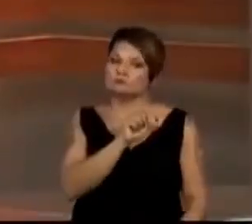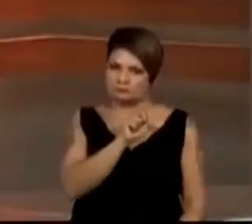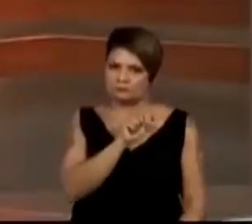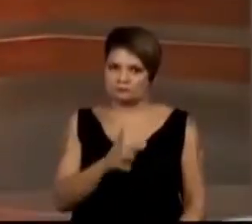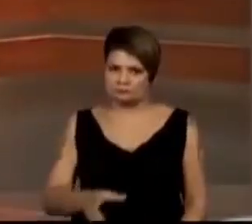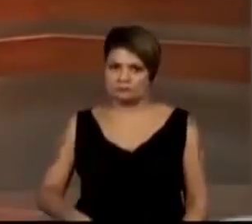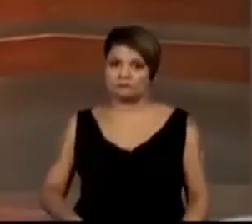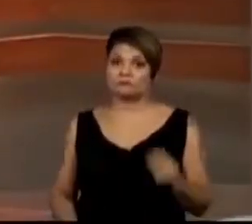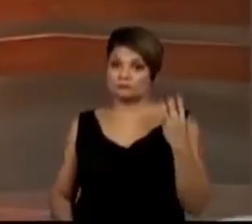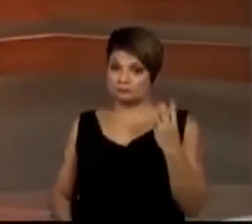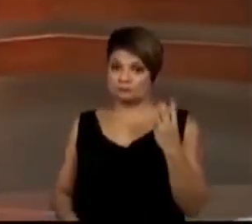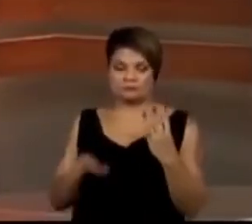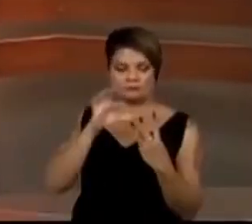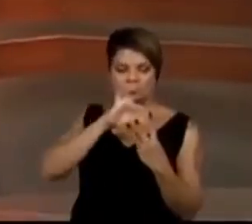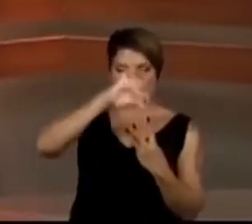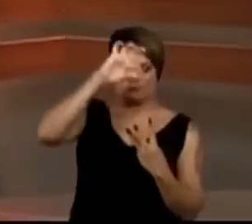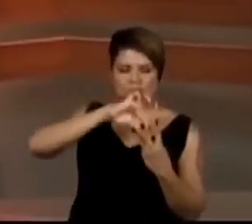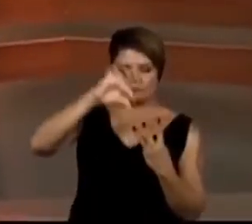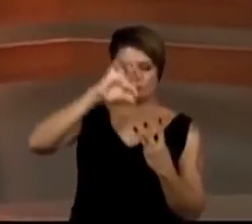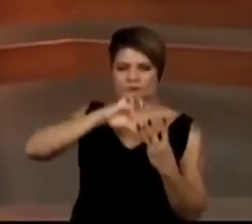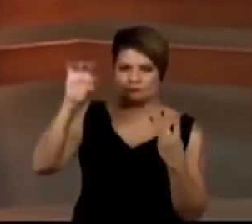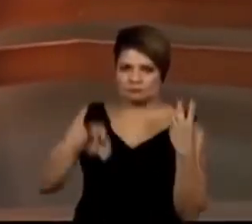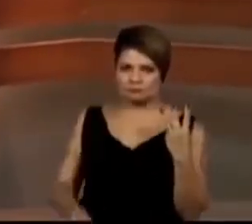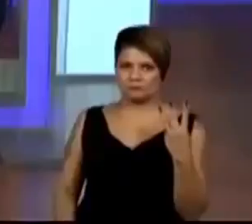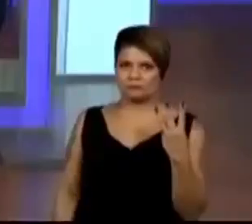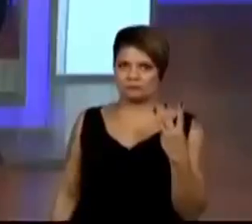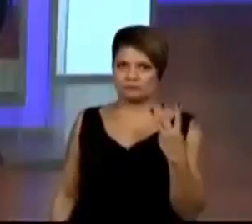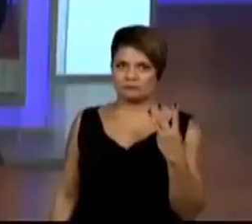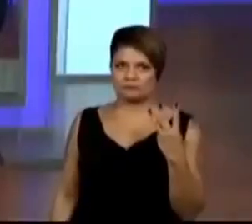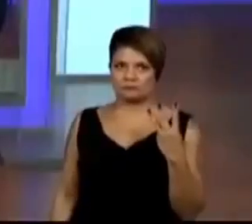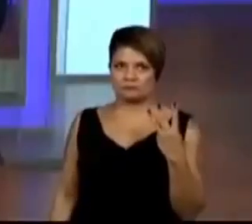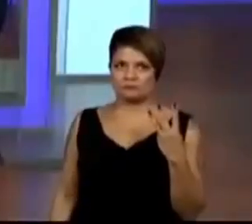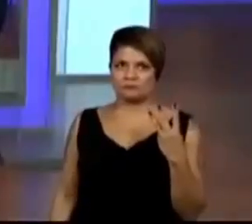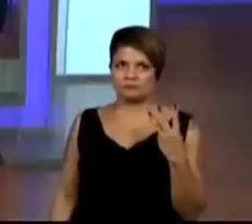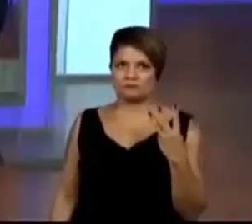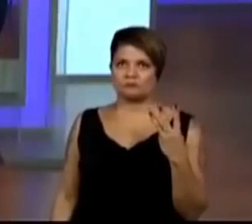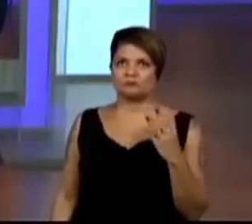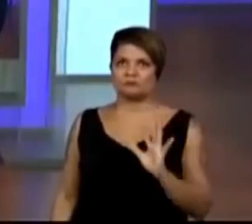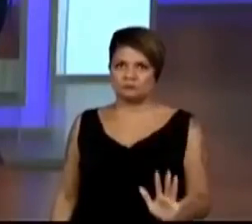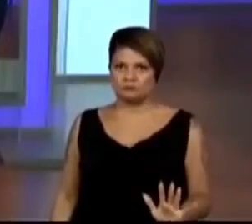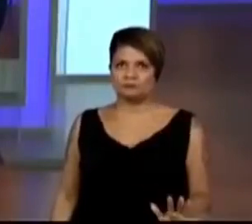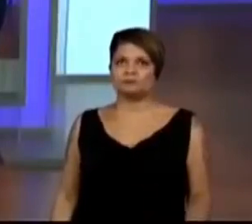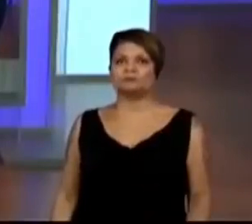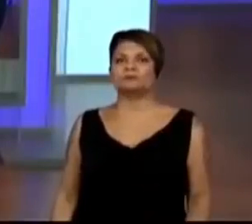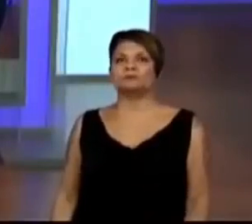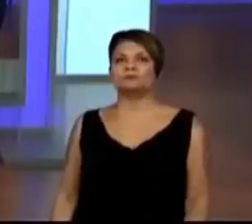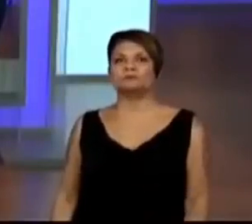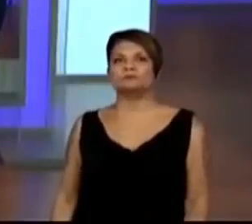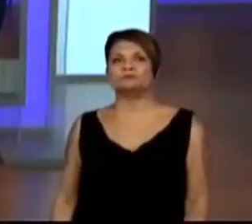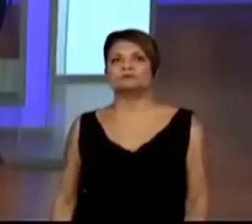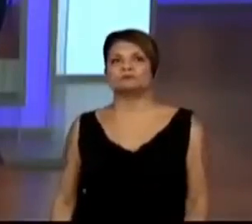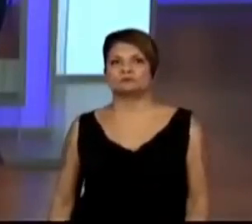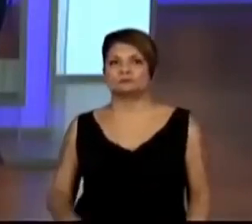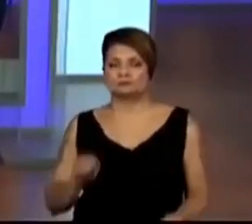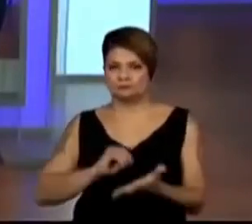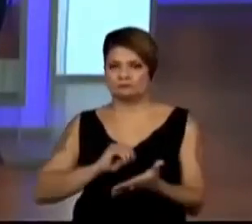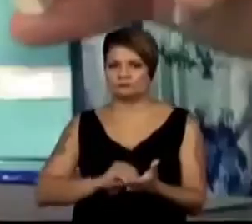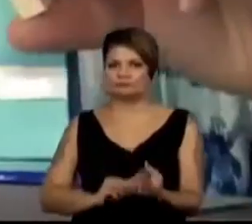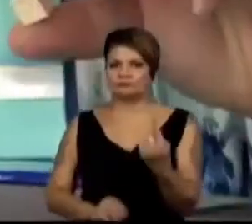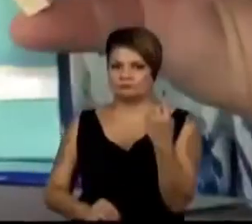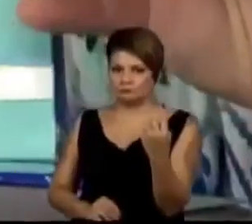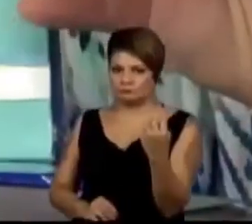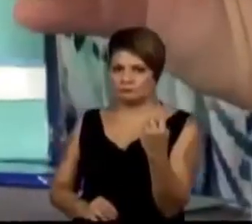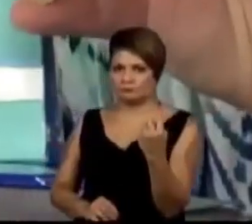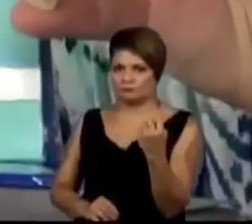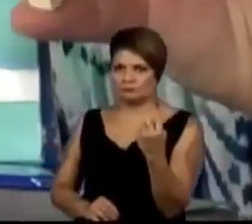10. Então lá, 10, 20, eu 30. Tenho o 30. Tá faltando esse